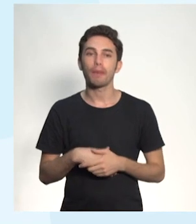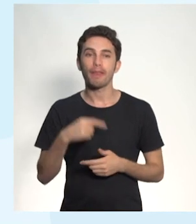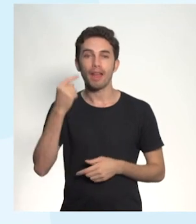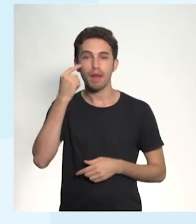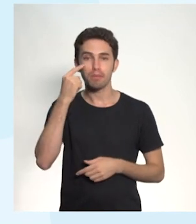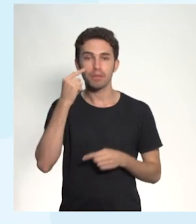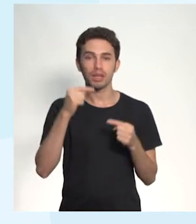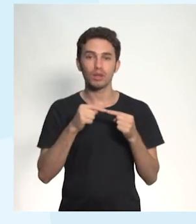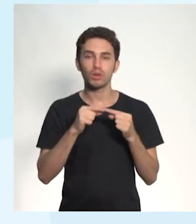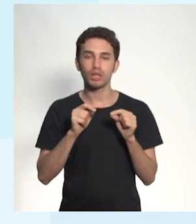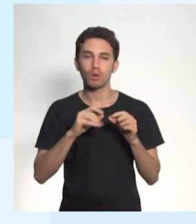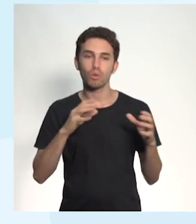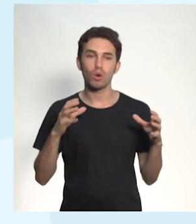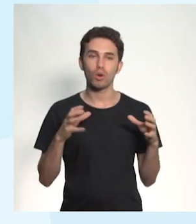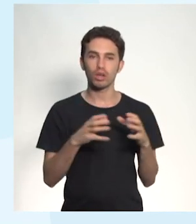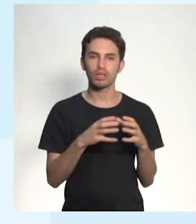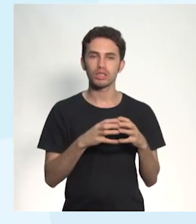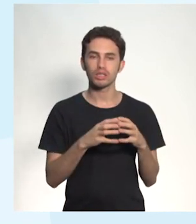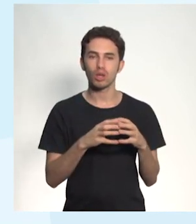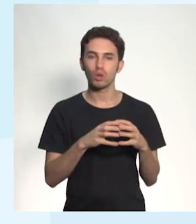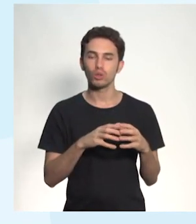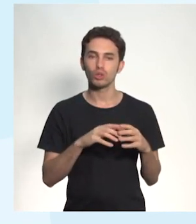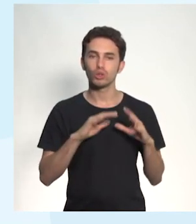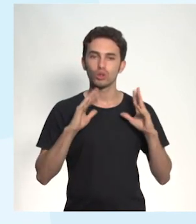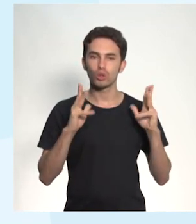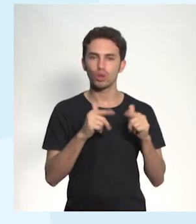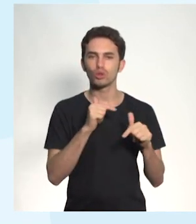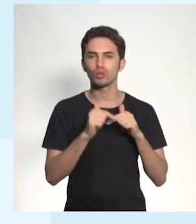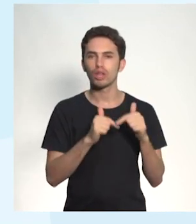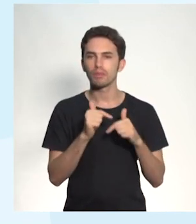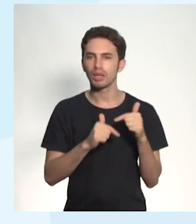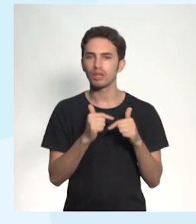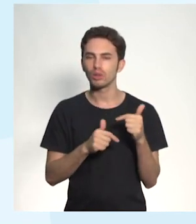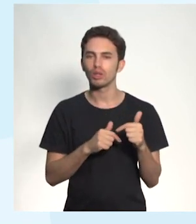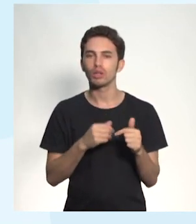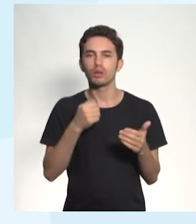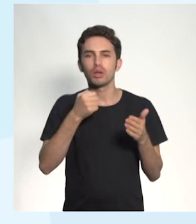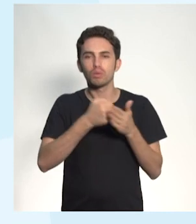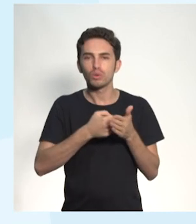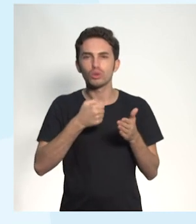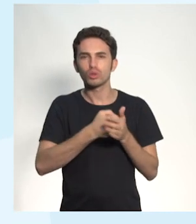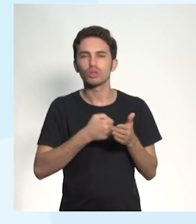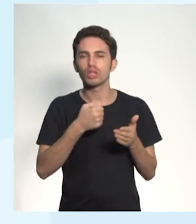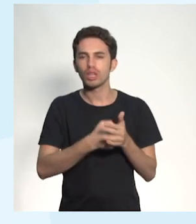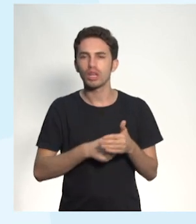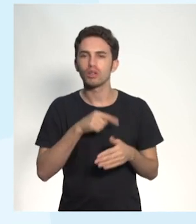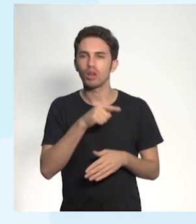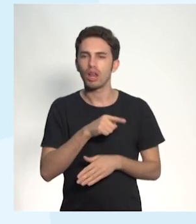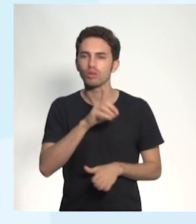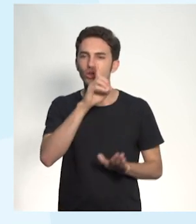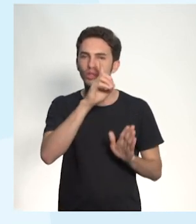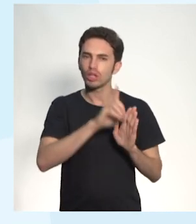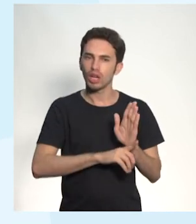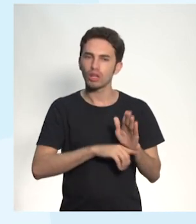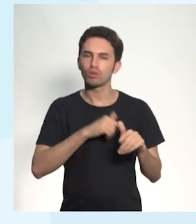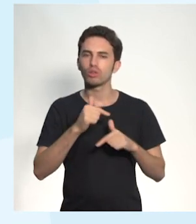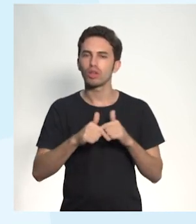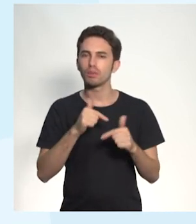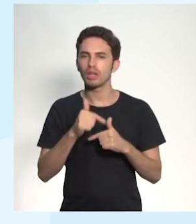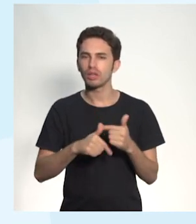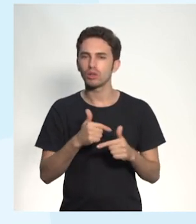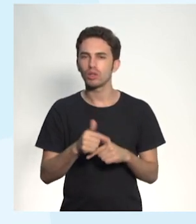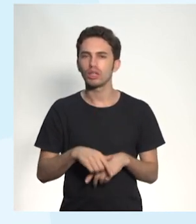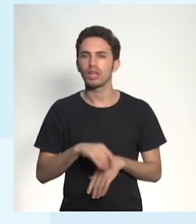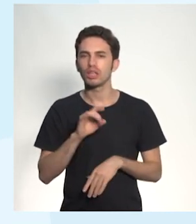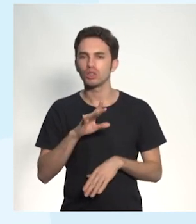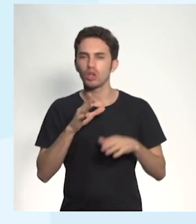de trabalhadores. Então ele vai trazer aí um coletivo, justamente em busca dos direitos desses trabalhadores, não necessariamente